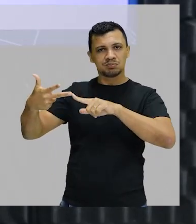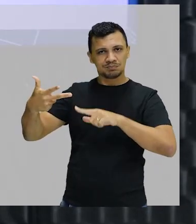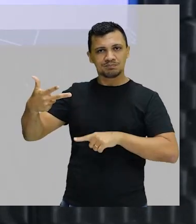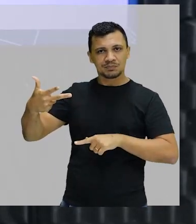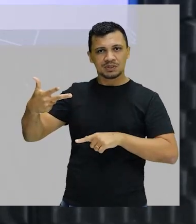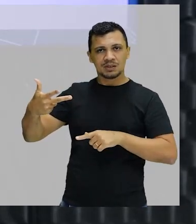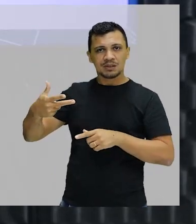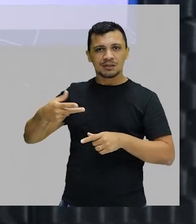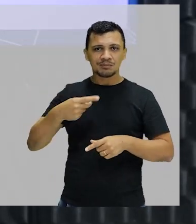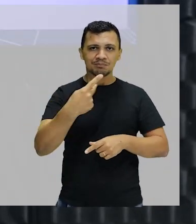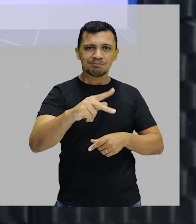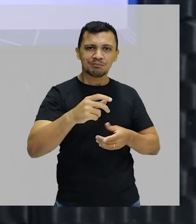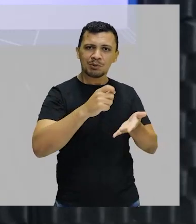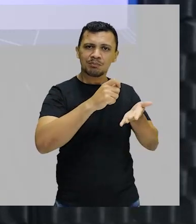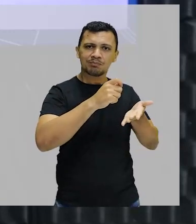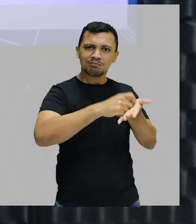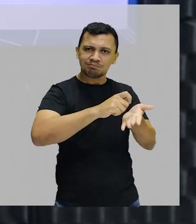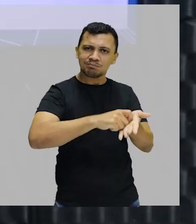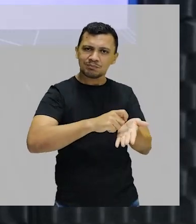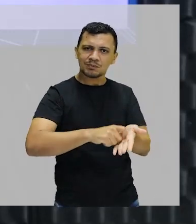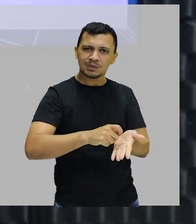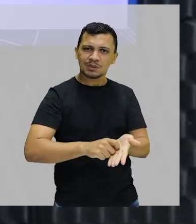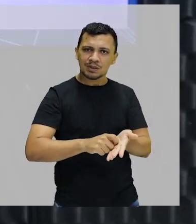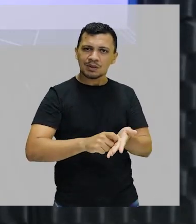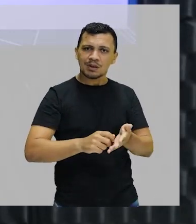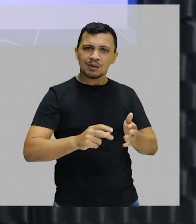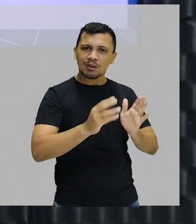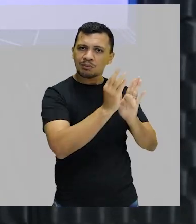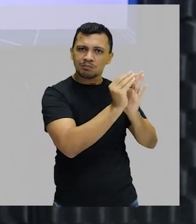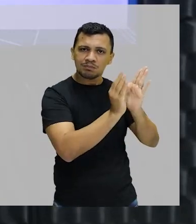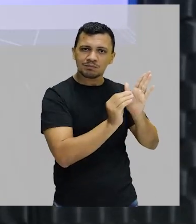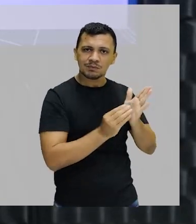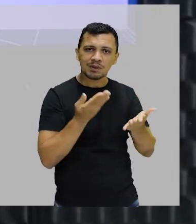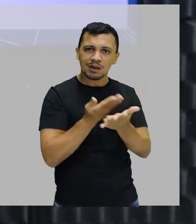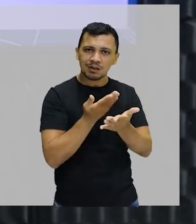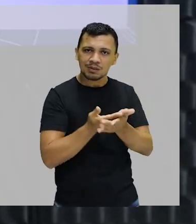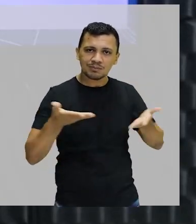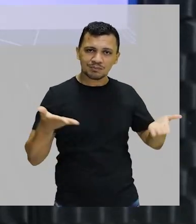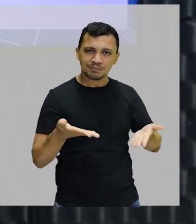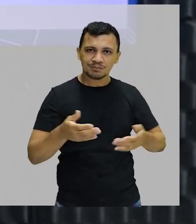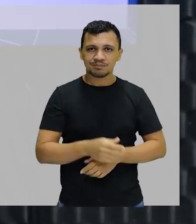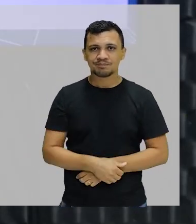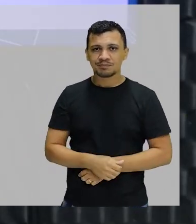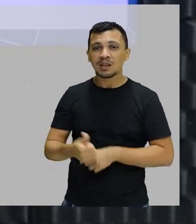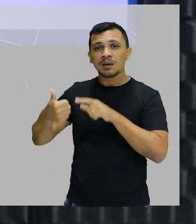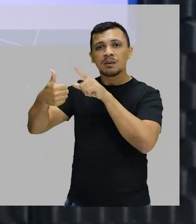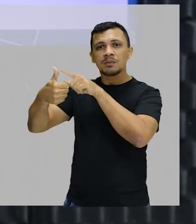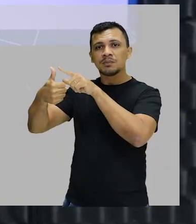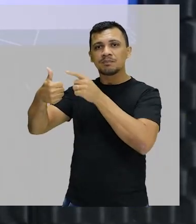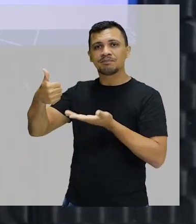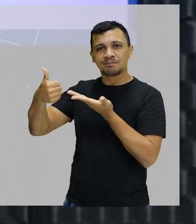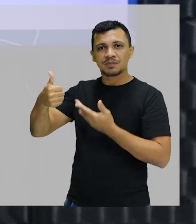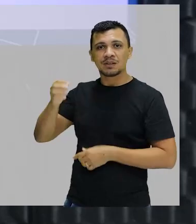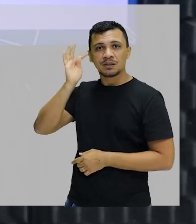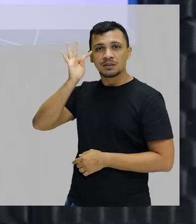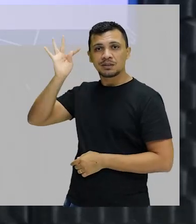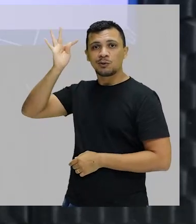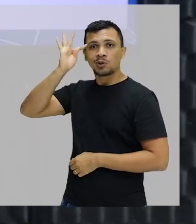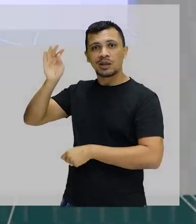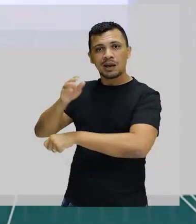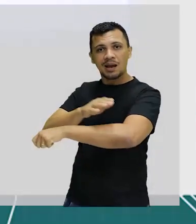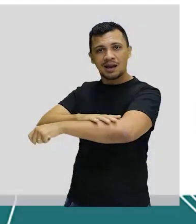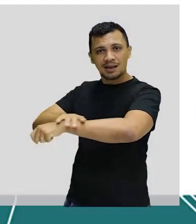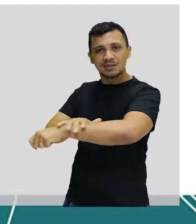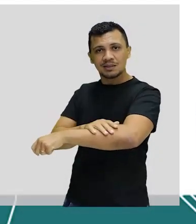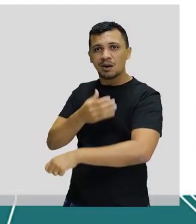aproveita e anota aí no teu caderno os tópicos que a gente vai trabalhar durante essa aula. Primeiro, vamos tratar das teorias raciais